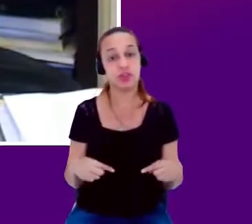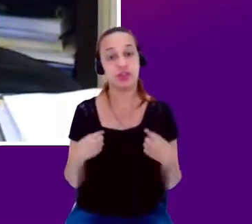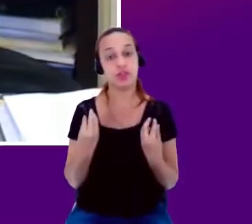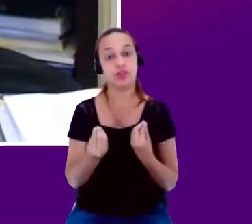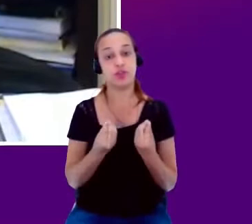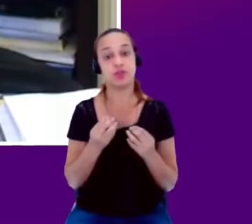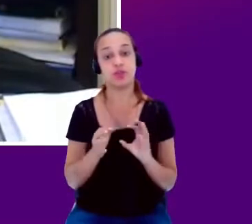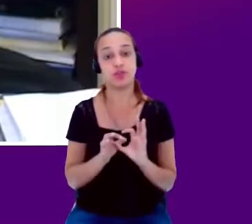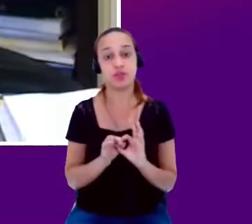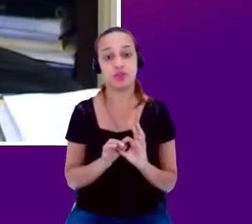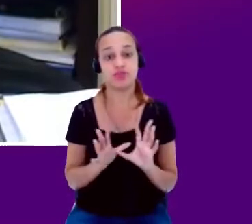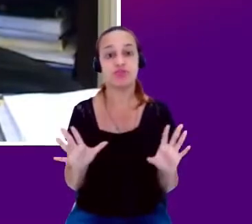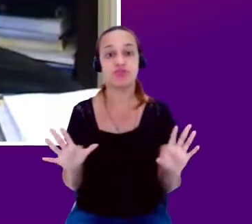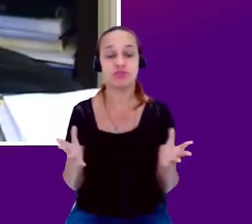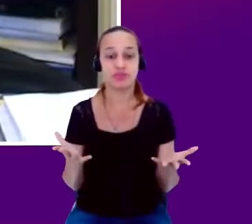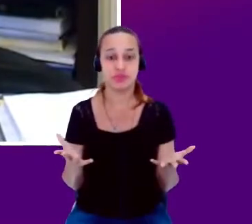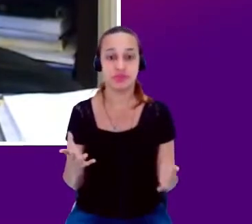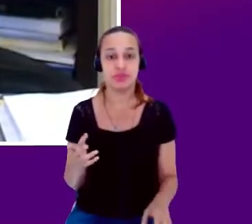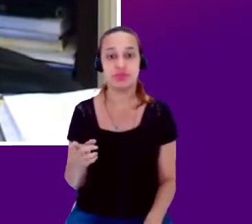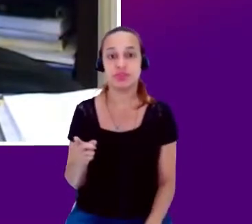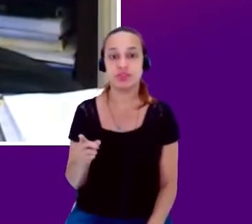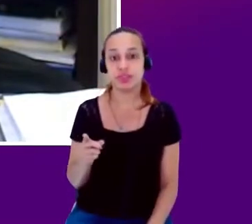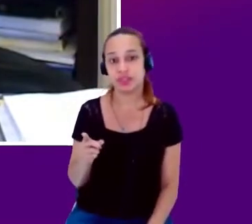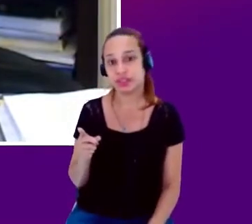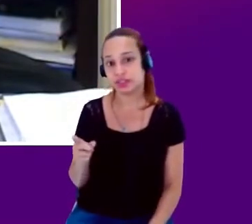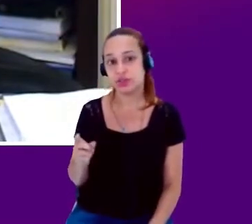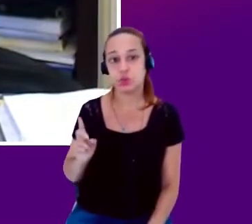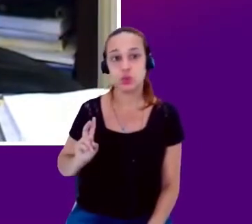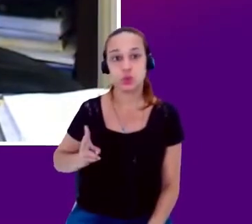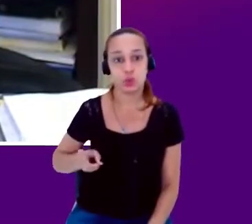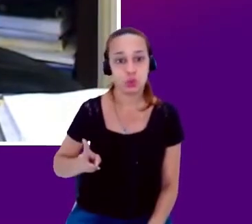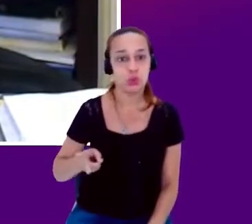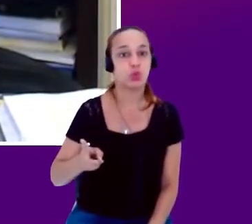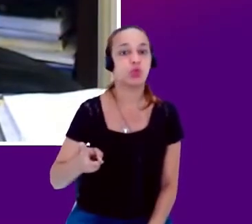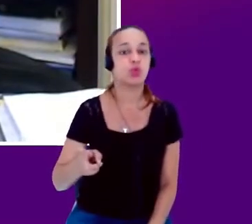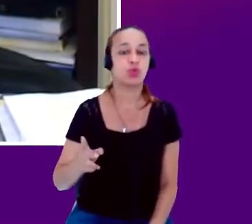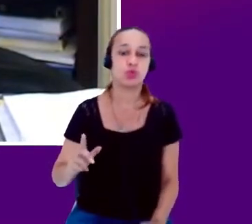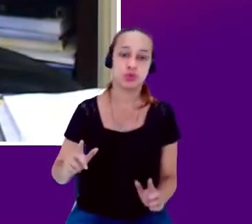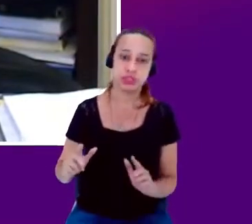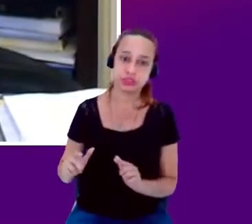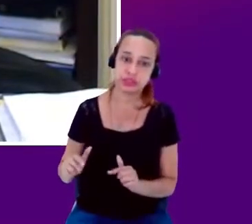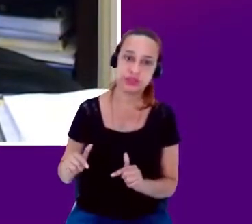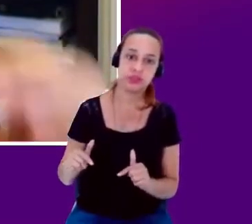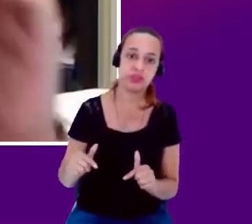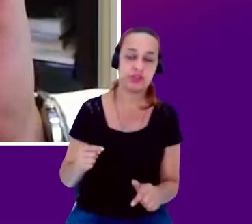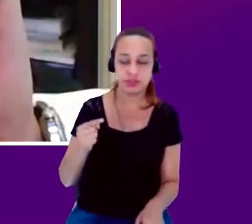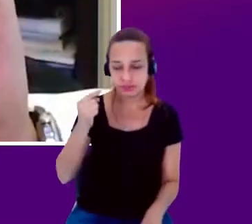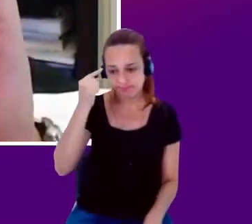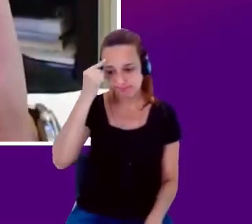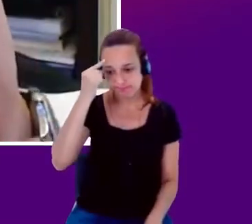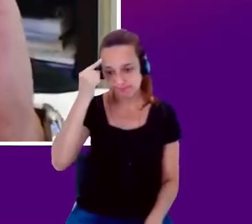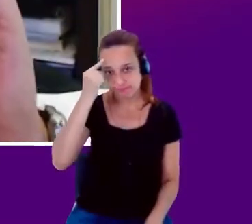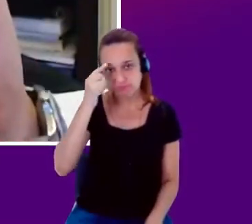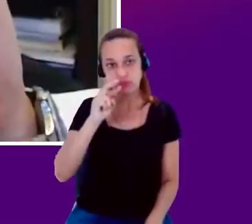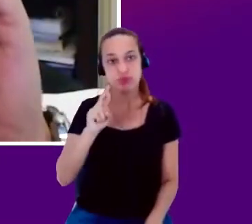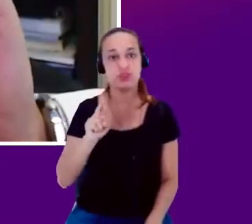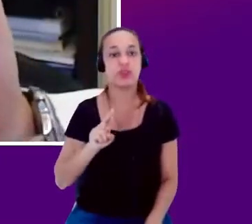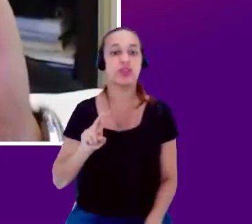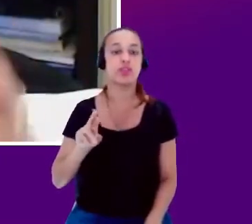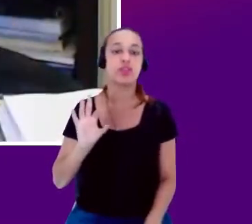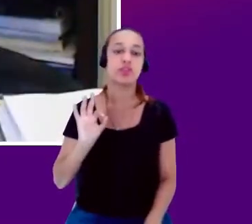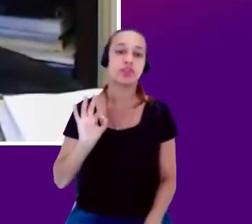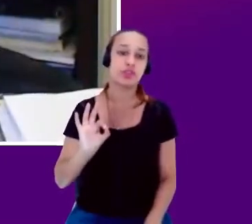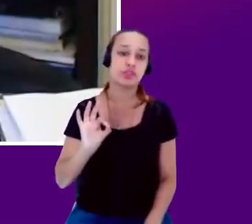permitir que a discriminação, que é íncita aos seguros, continue sendo feita de maneira racional e adequada a todos